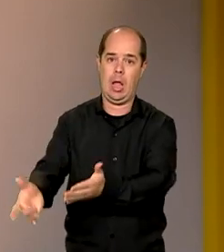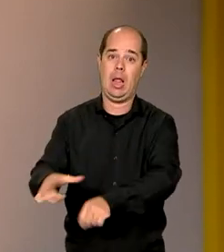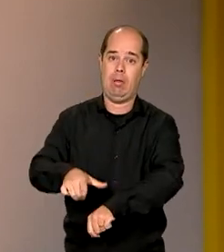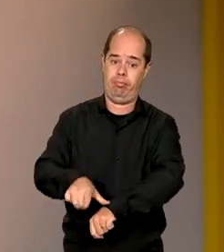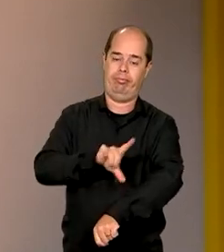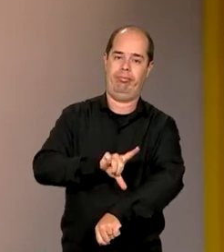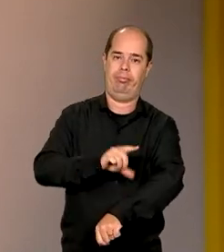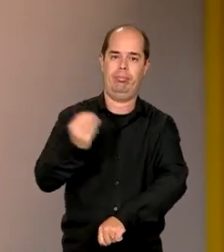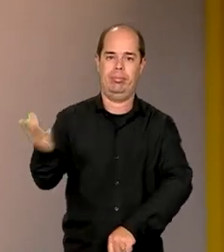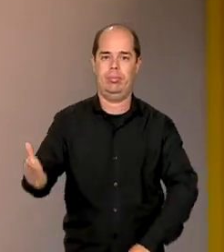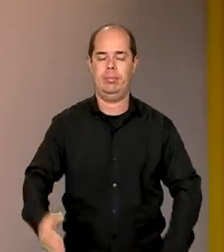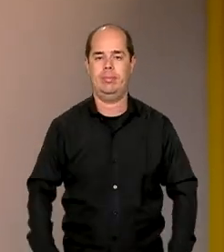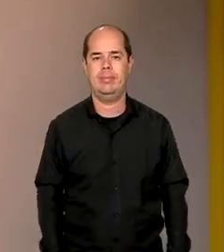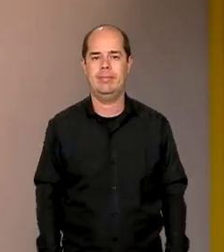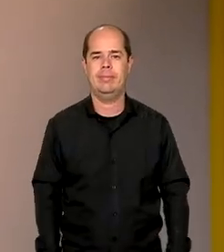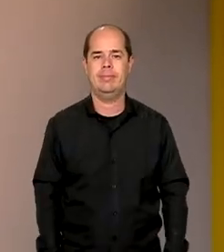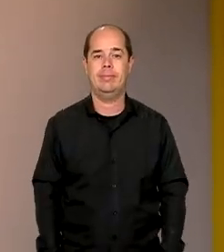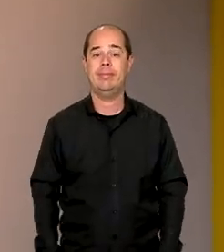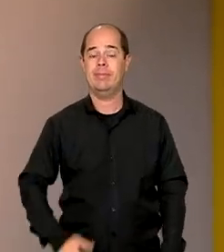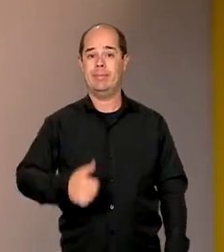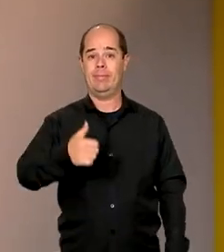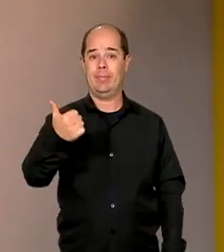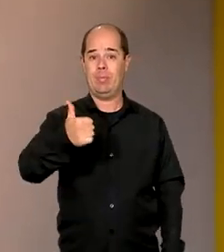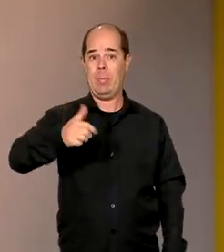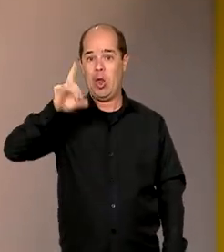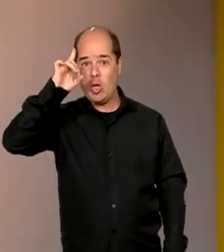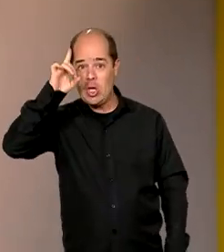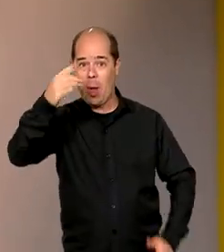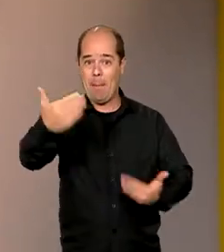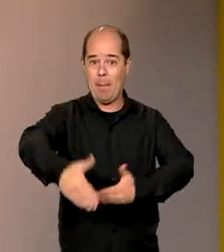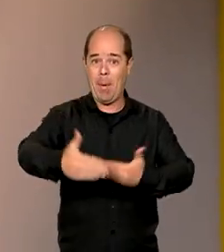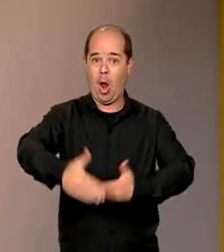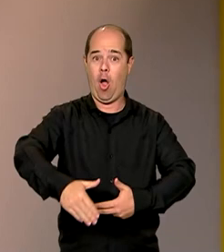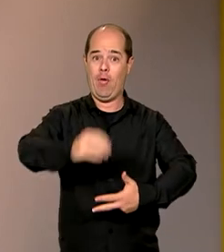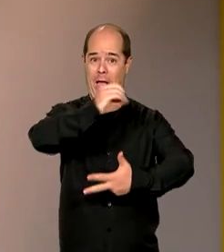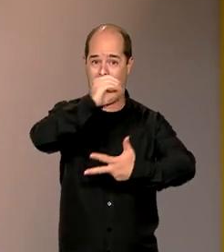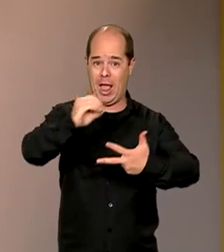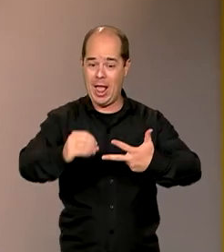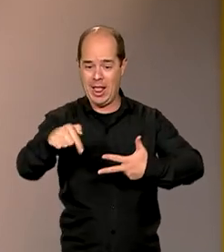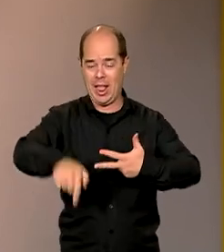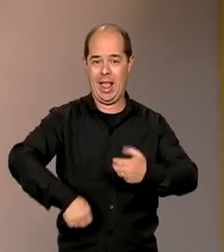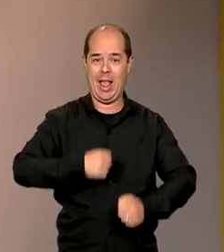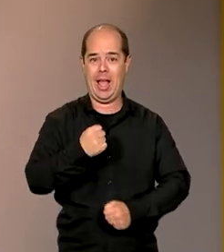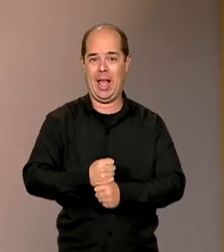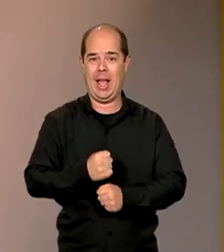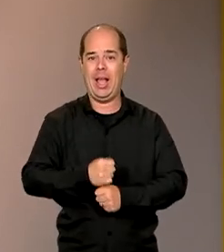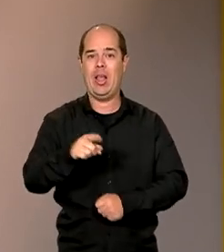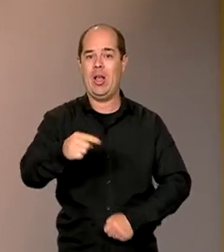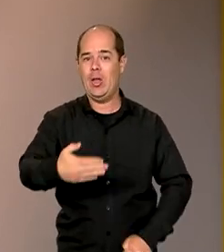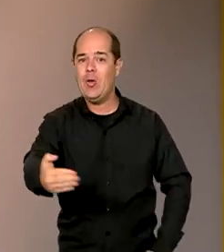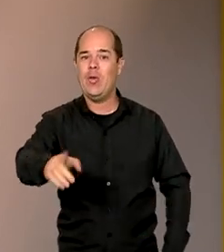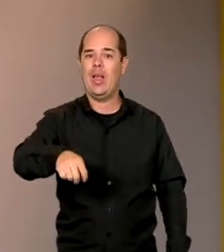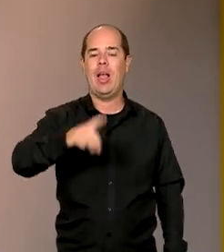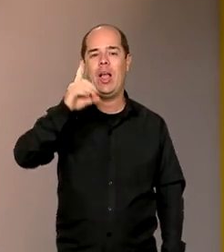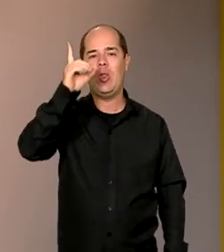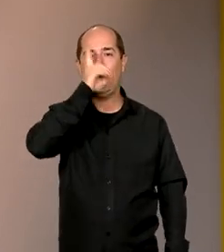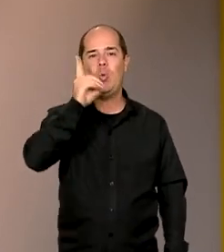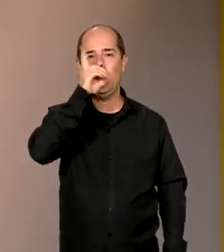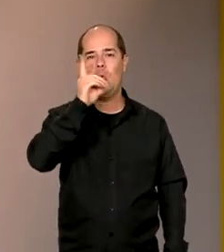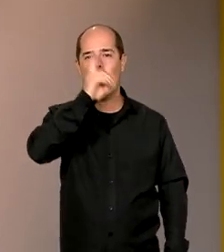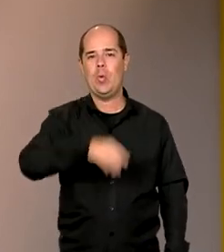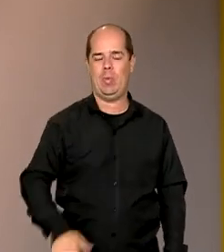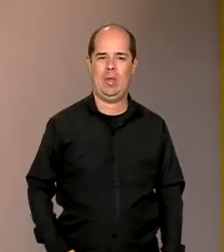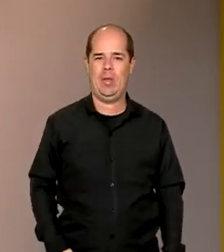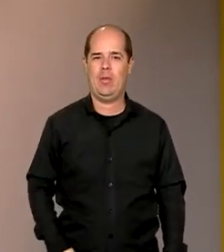Está chegando o primeiro dia de provas do Enem 2023. O exame será aplicado no próximo domingo em todo o Brasil. Conheça agora um